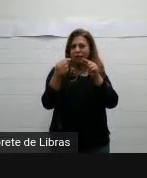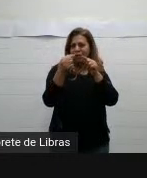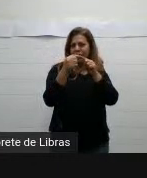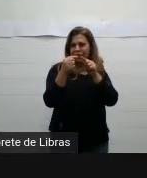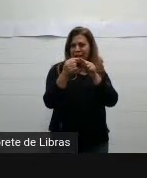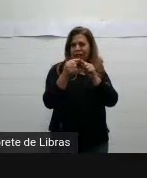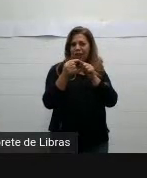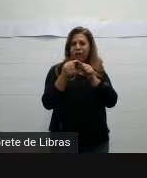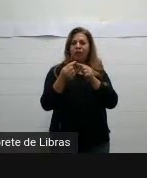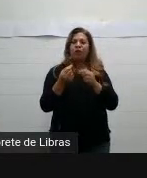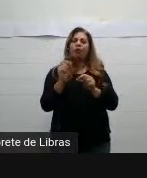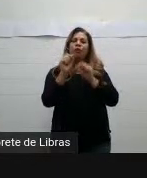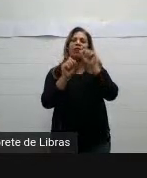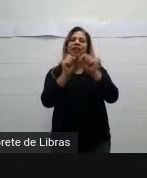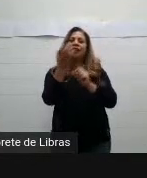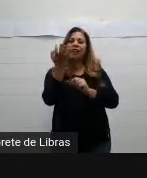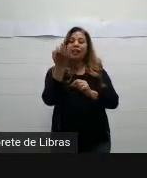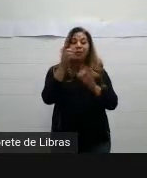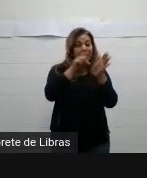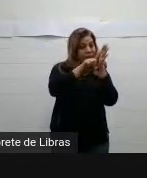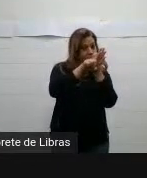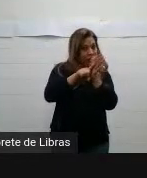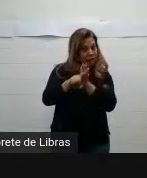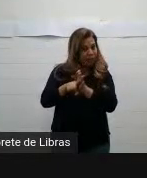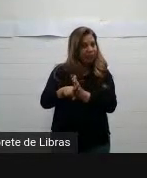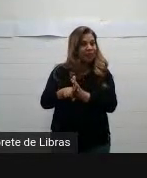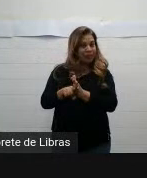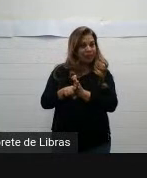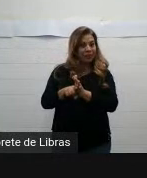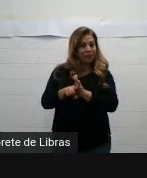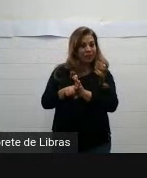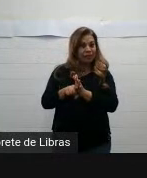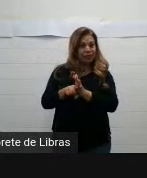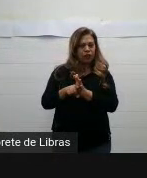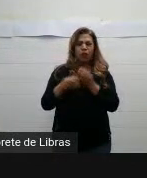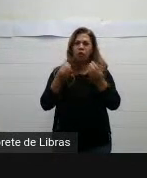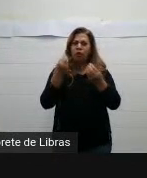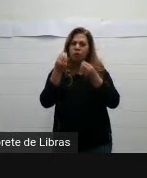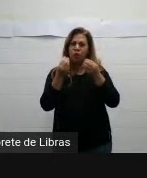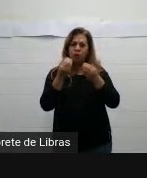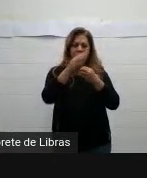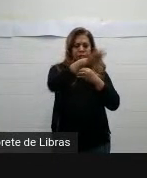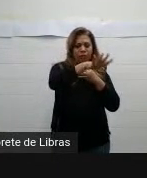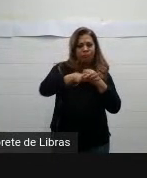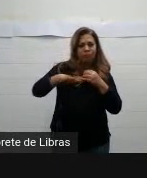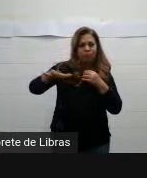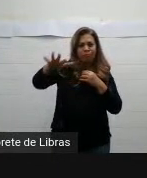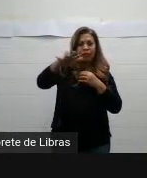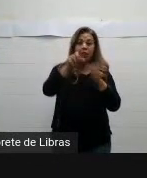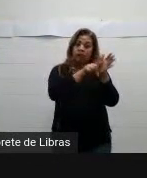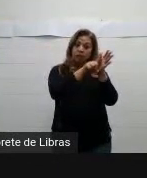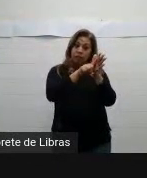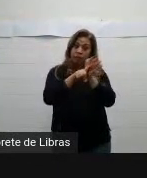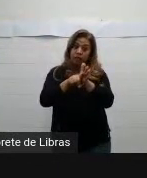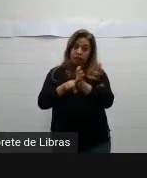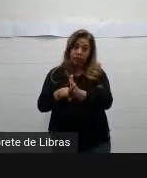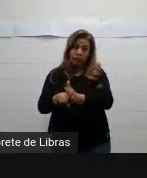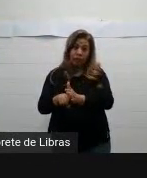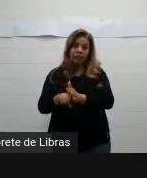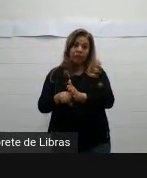nós buscávamos na pesquisa, que era justamente mapear esses estudantes, mas também fazer uma análise em cima